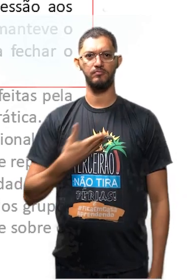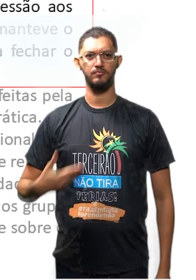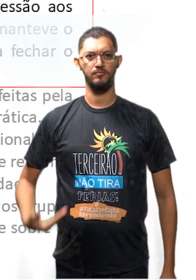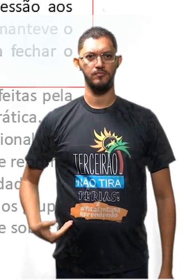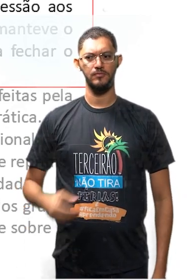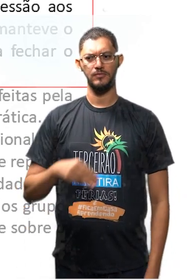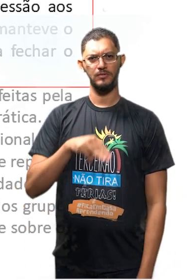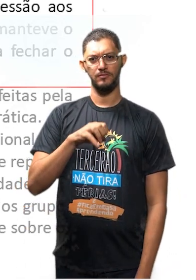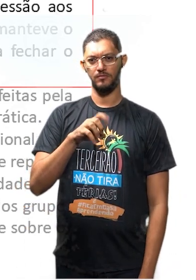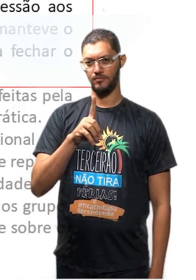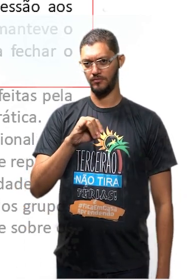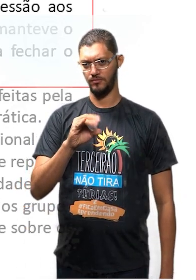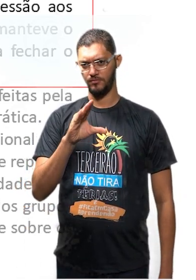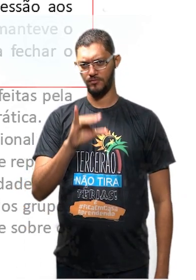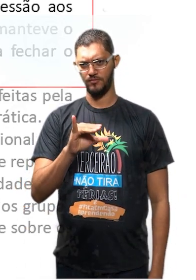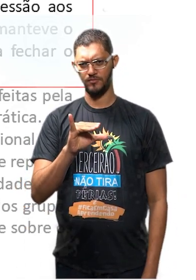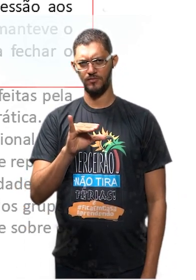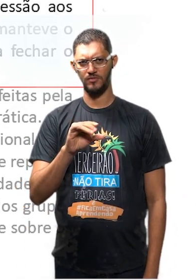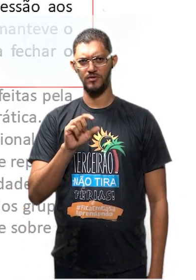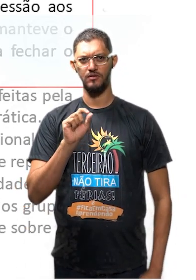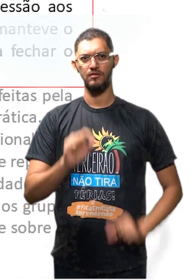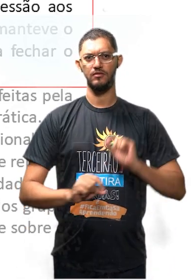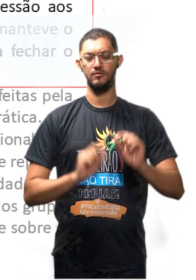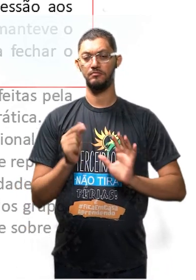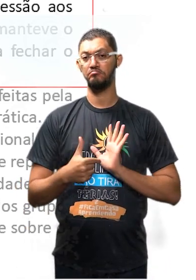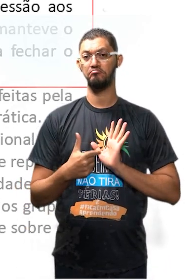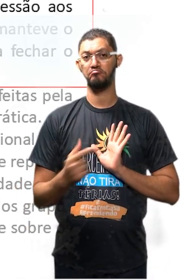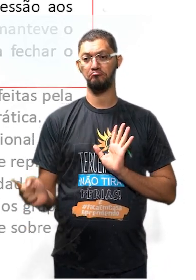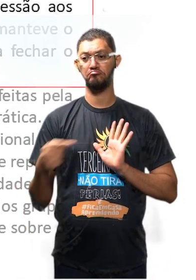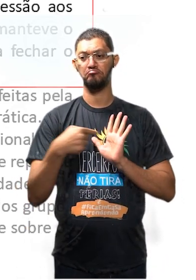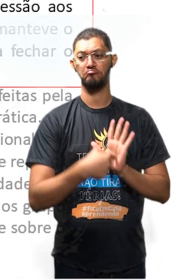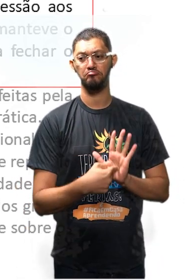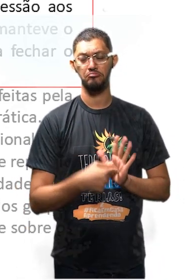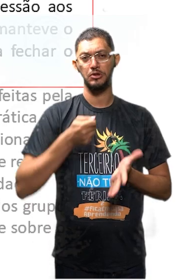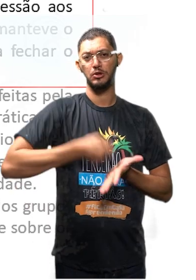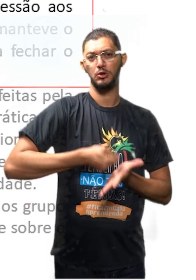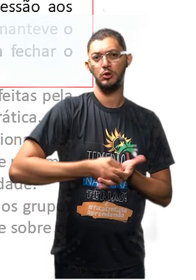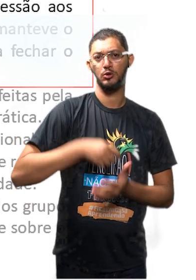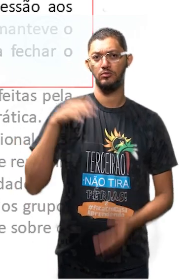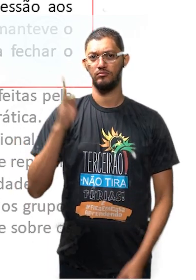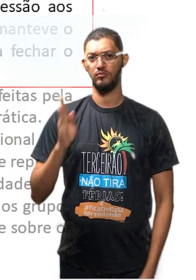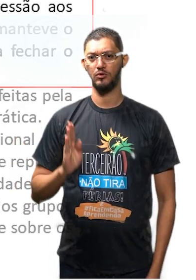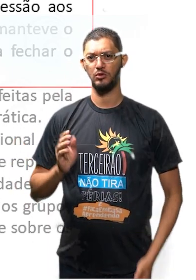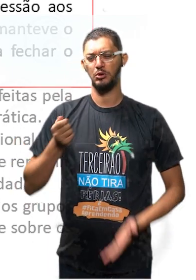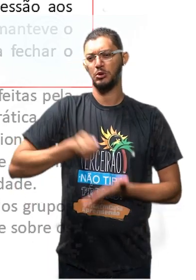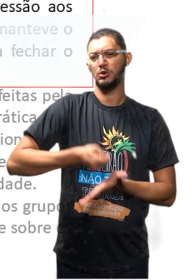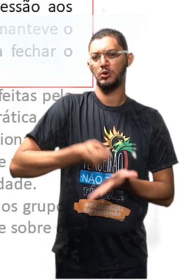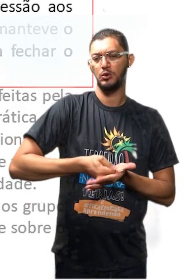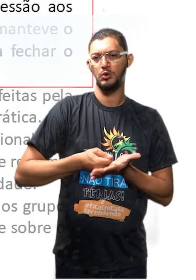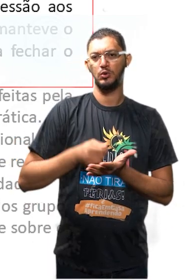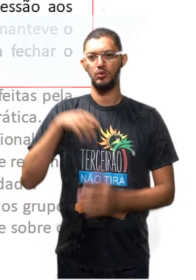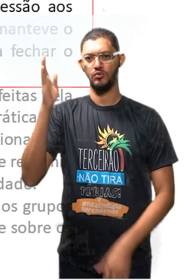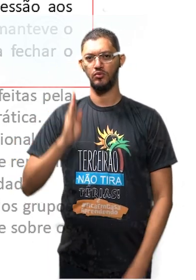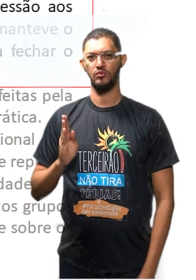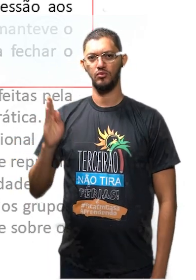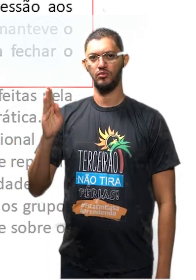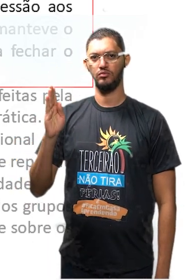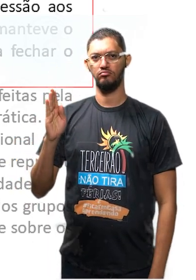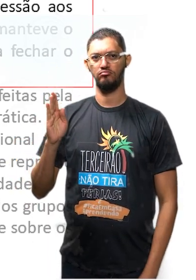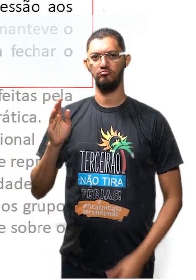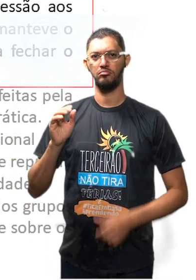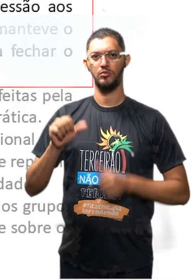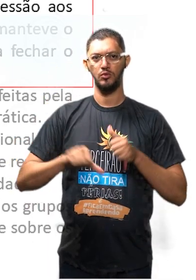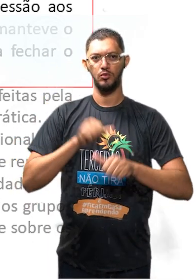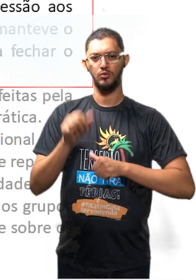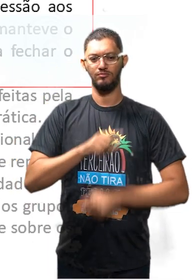que identificou a repressão no Brasil, que intensificou essa repressão no Brasil Tornou a censura ainda